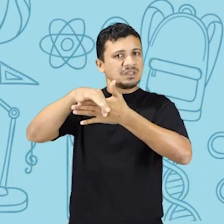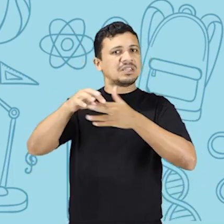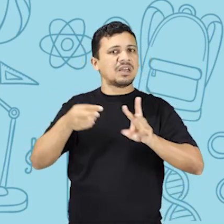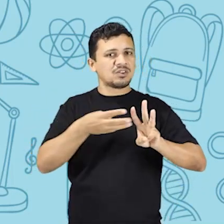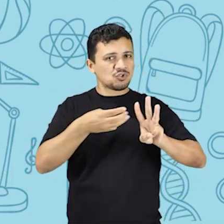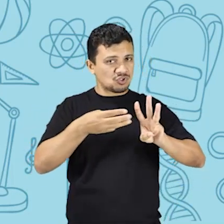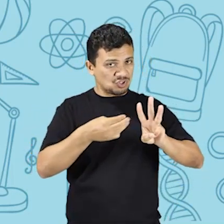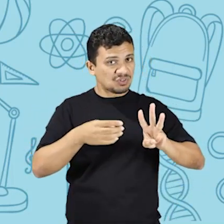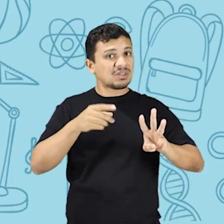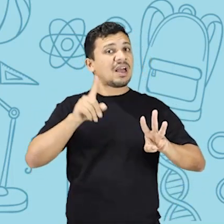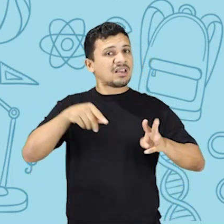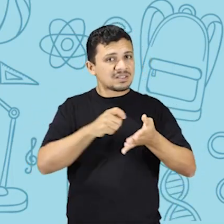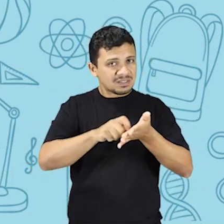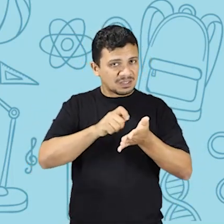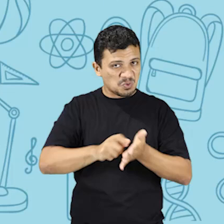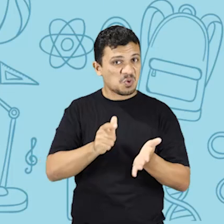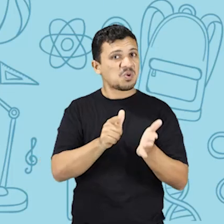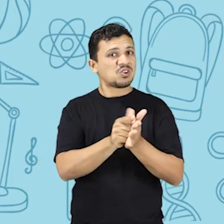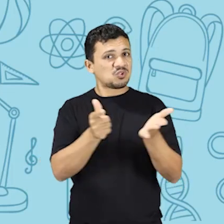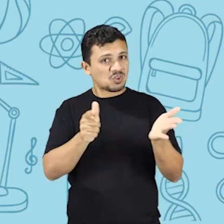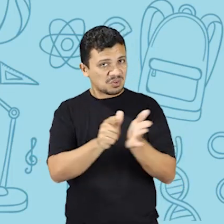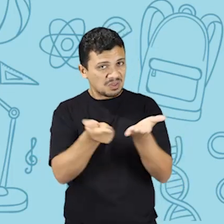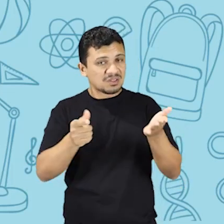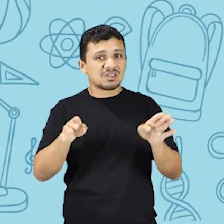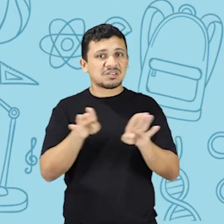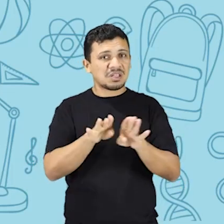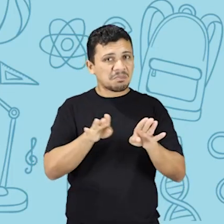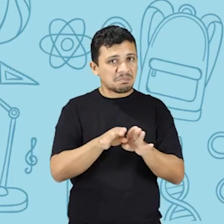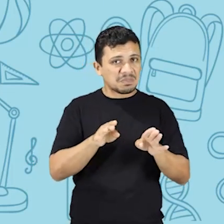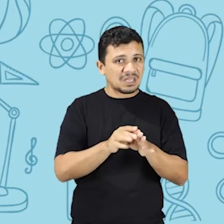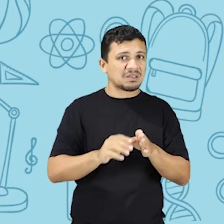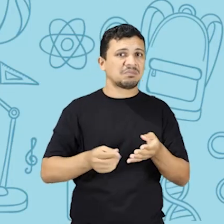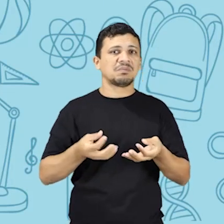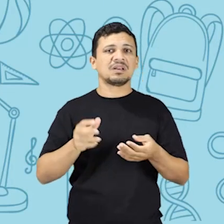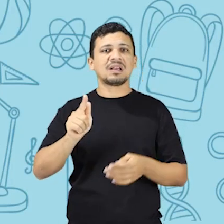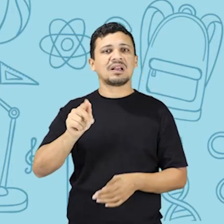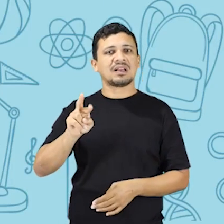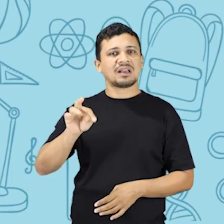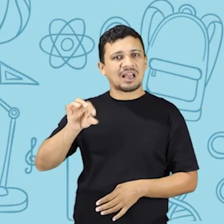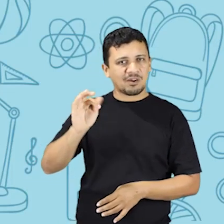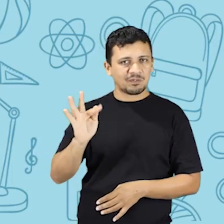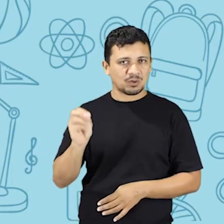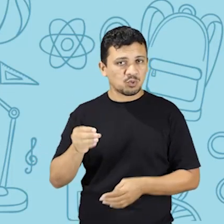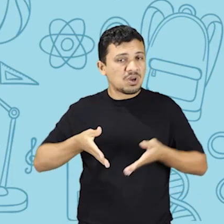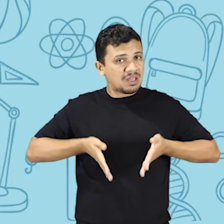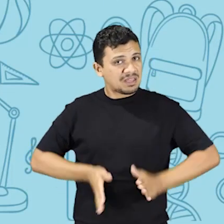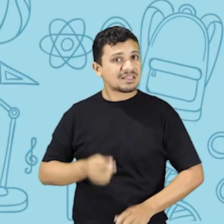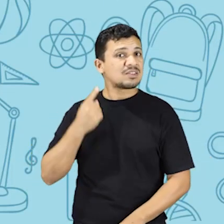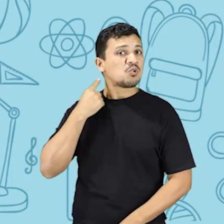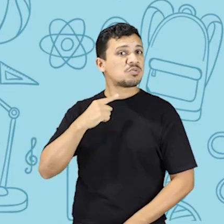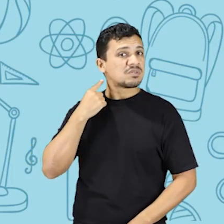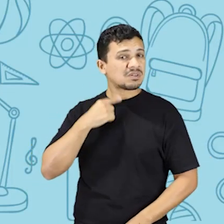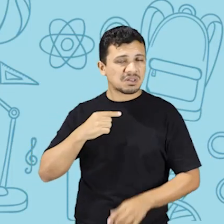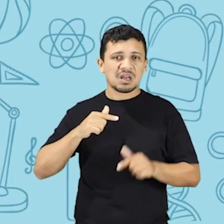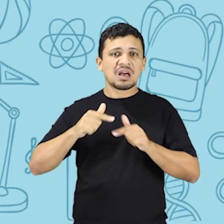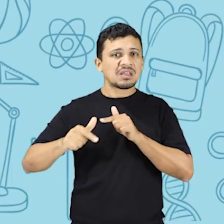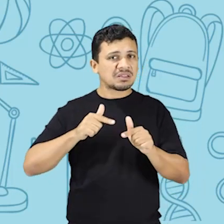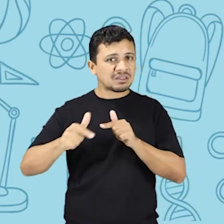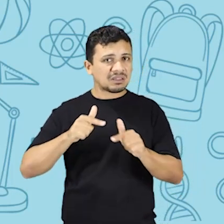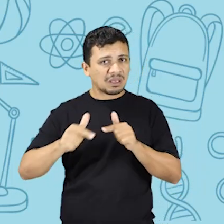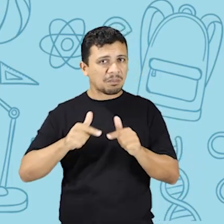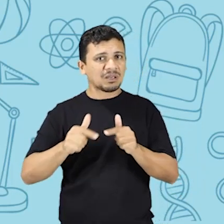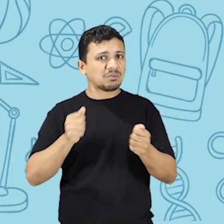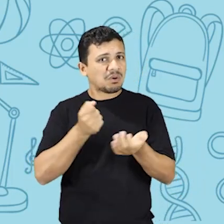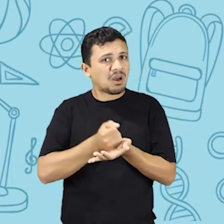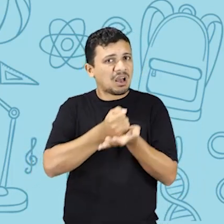é escritor, jornalista e produtor gráfico. Nascido em Minas Gerais, trabalha na causa indígena